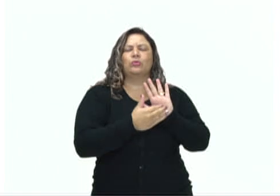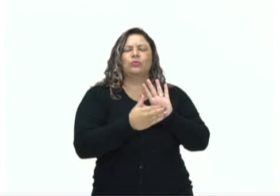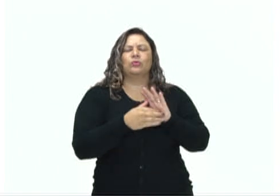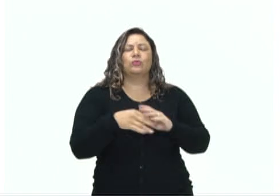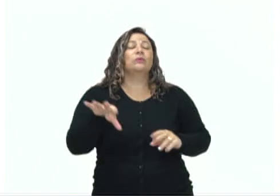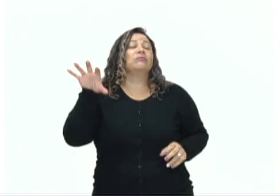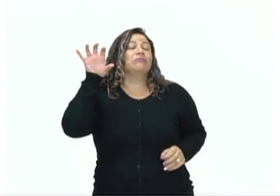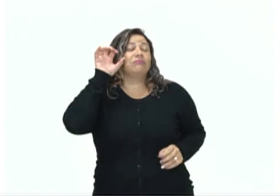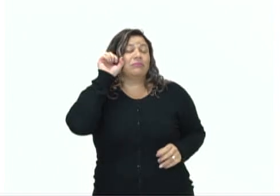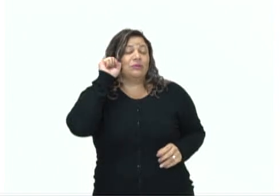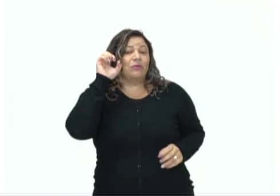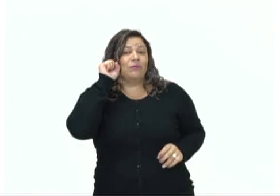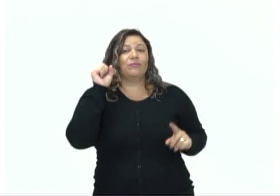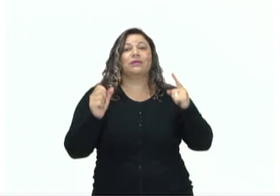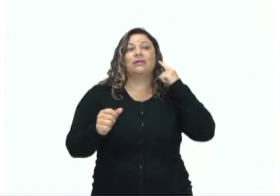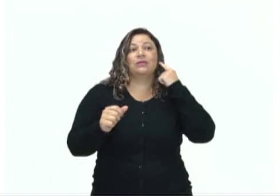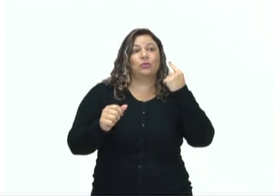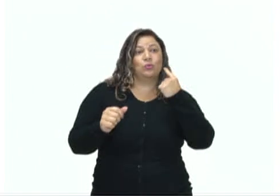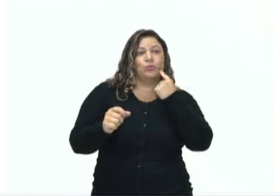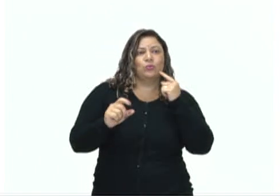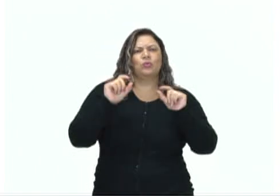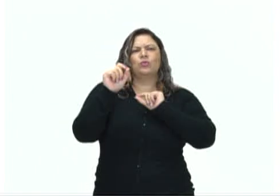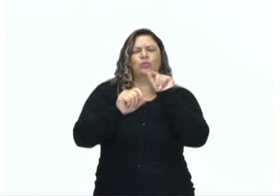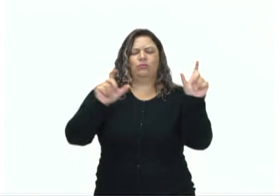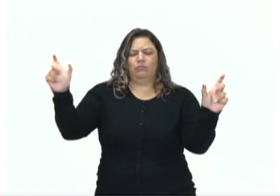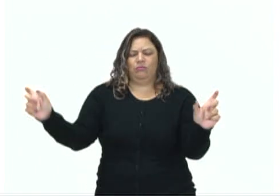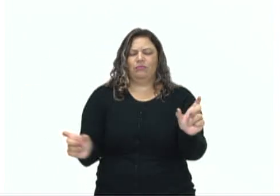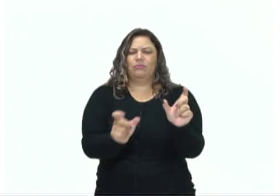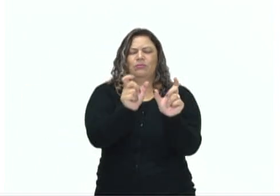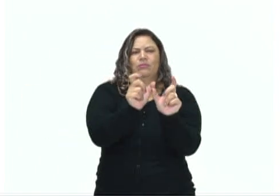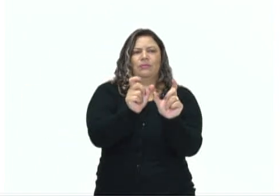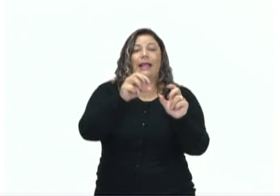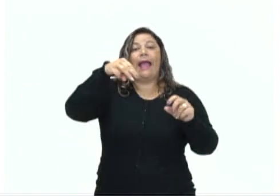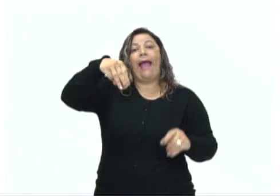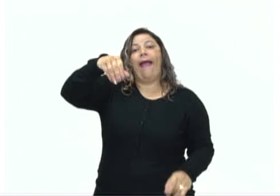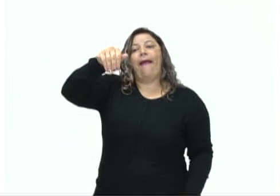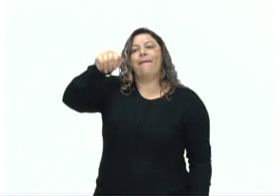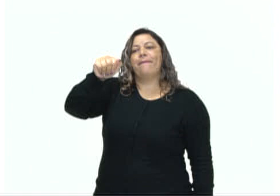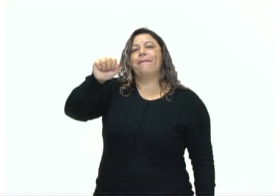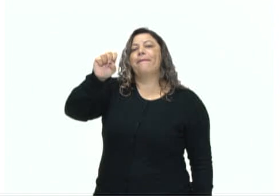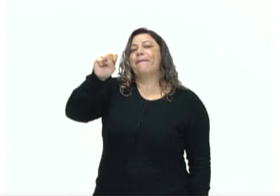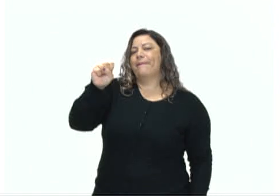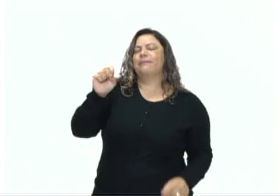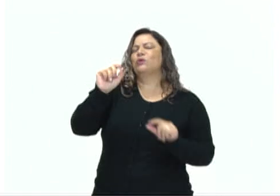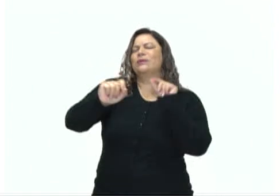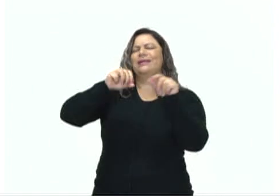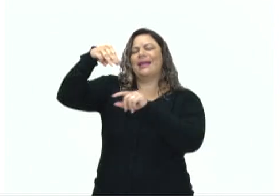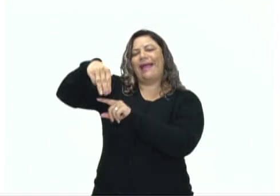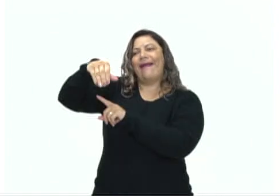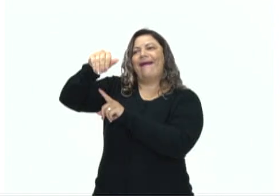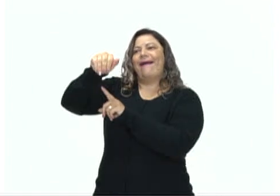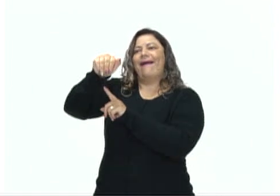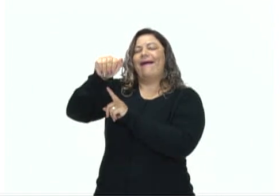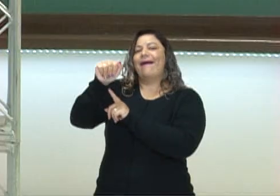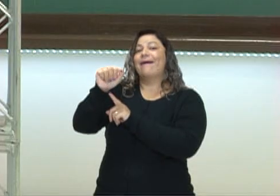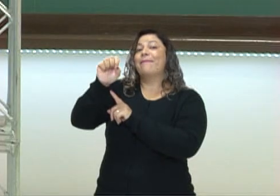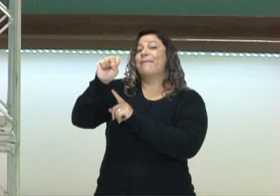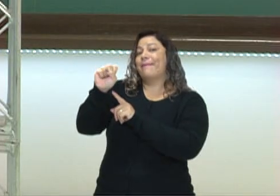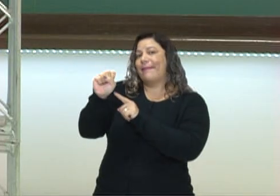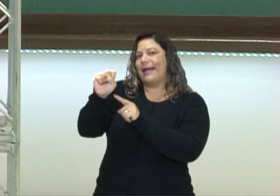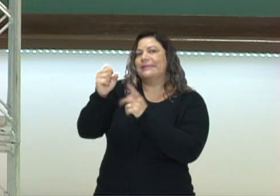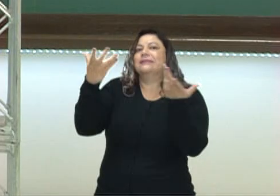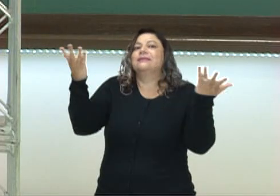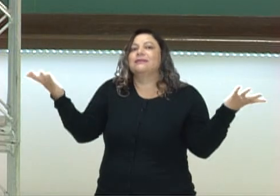informação pretende-se introduzir? Um acréscimo ou um contraste ao que foi dito anteriormente?